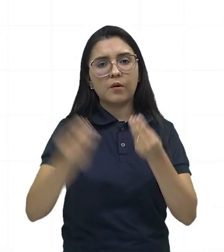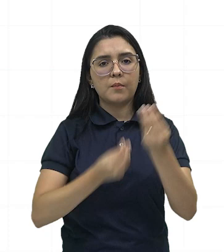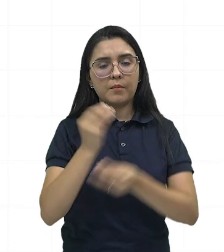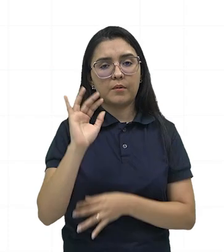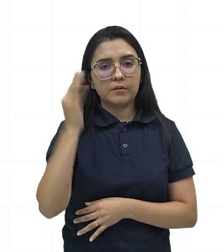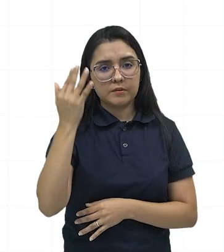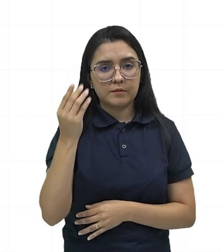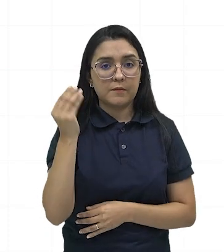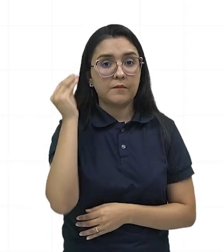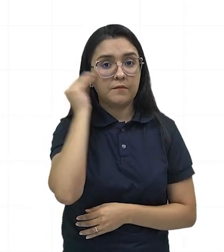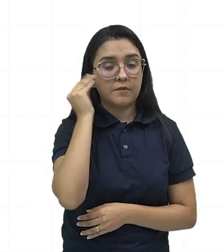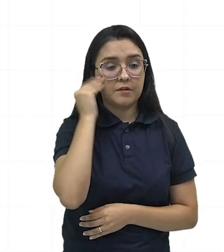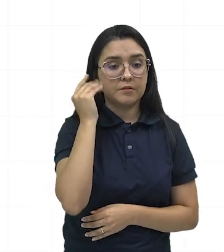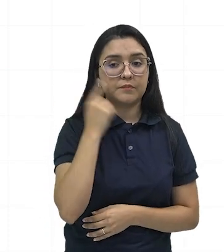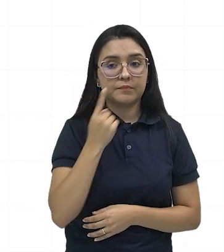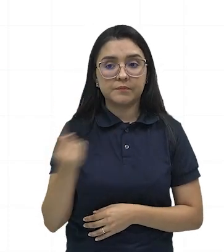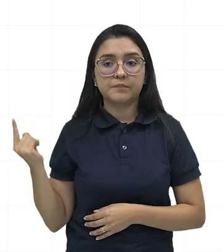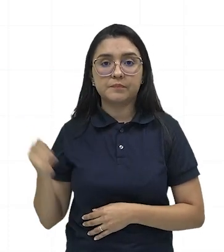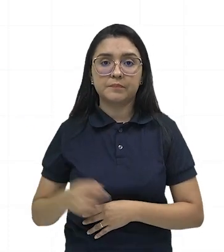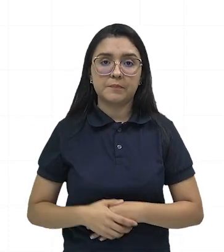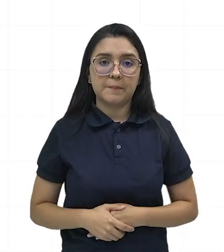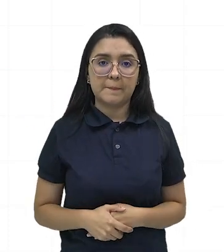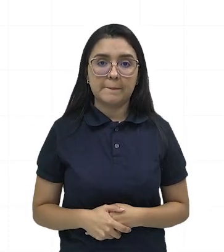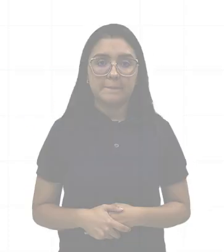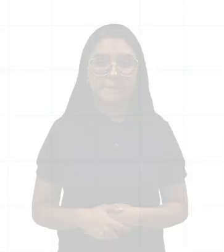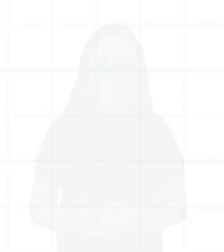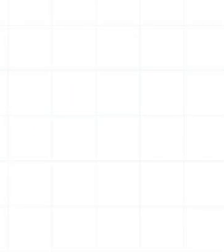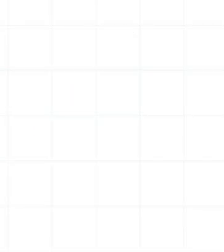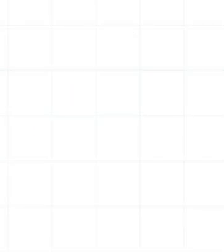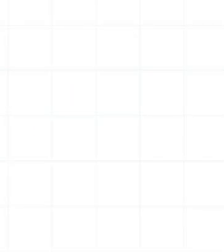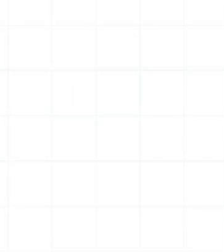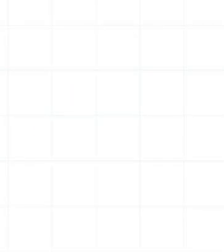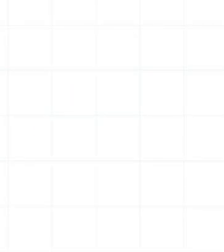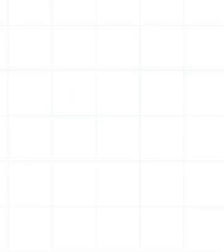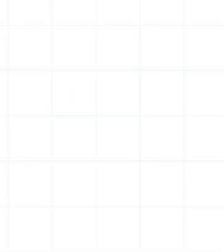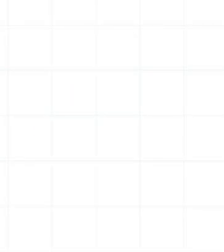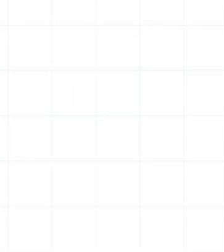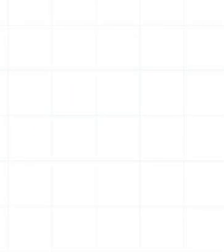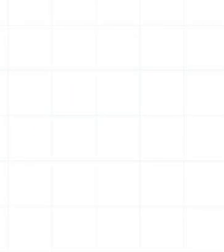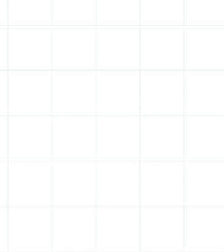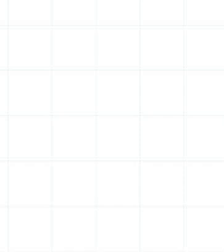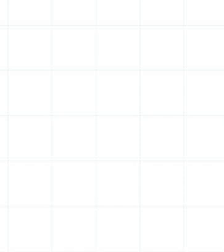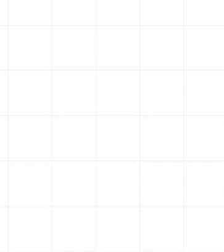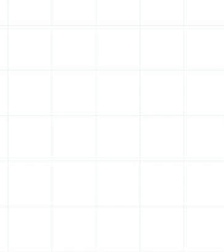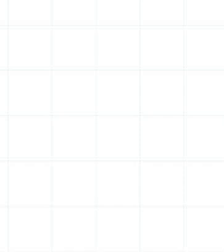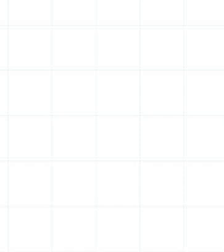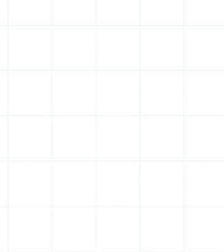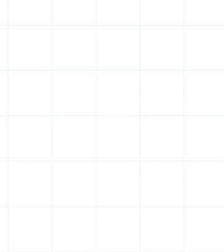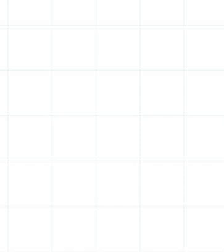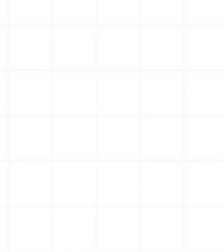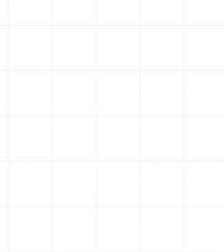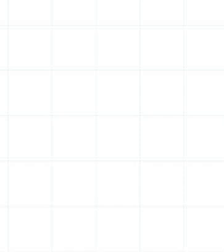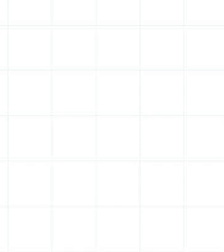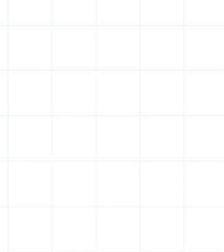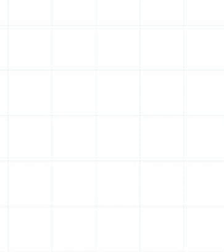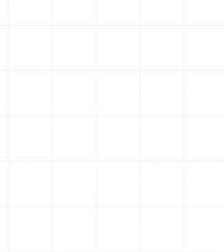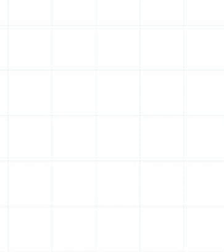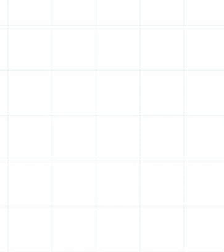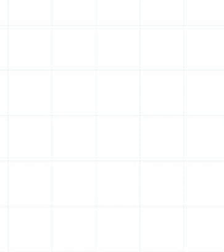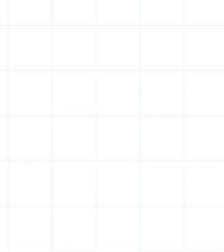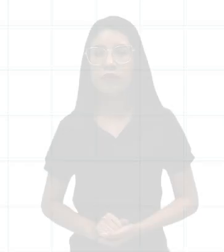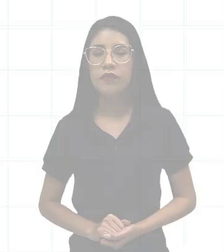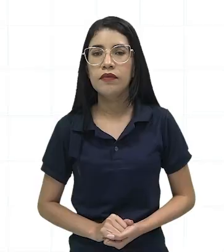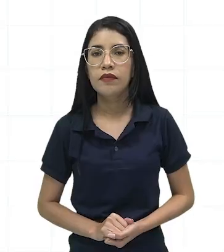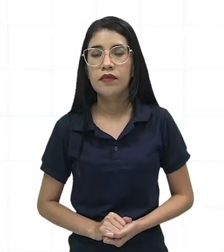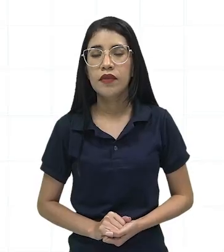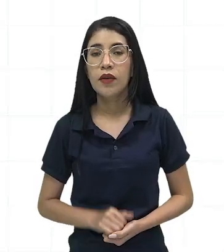Então, observe aí que nós temos uma estimativa de consumo de energia elétrica de uma TV de LED, tá? Então,